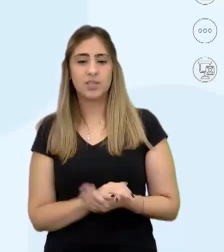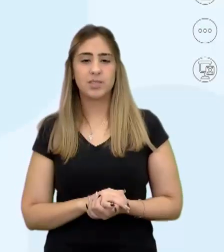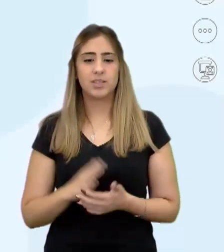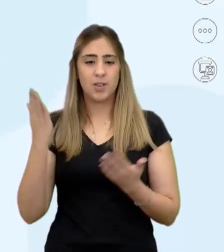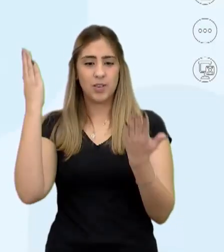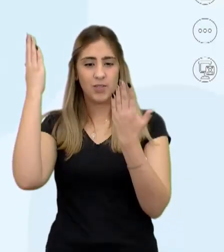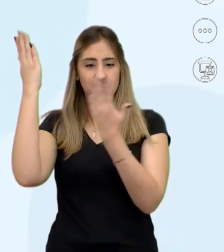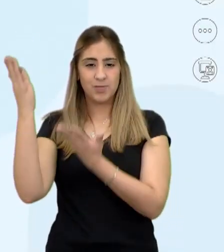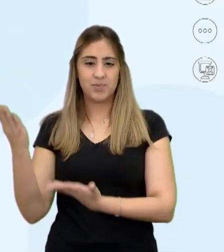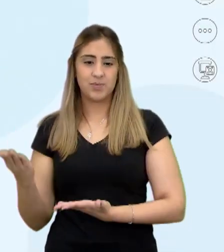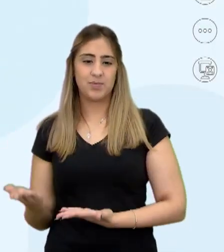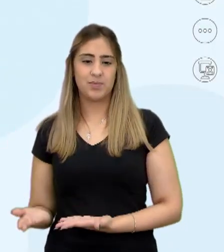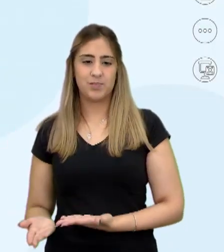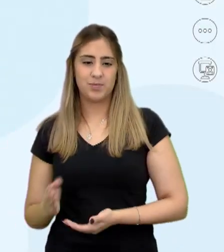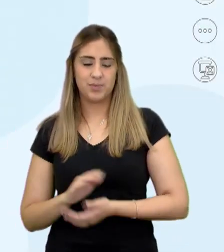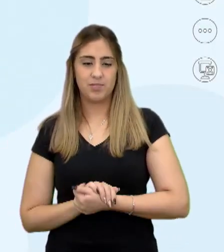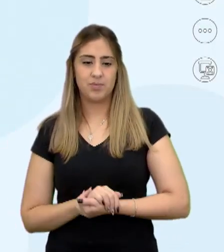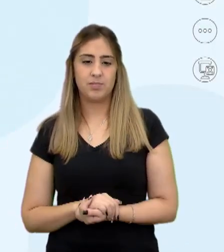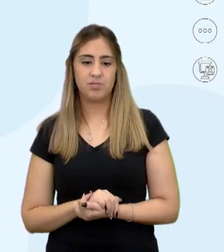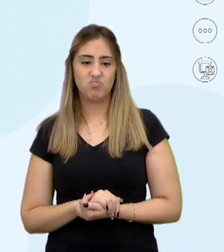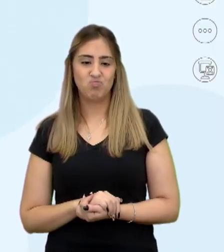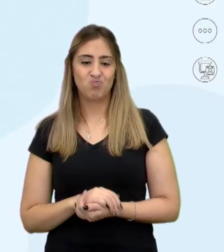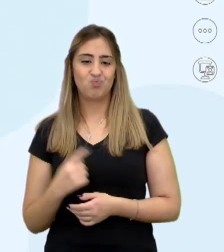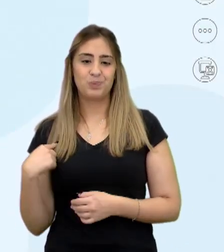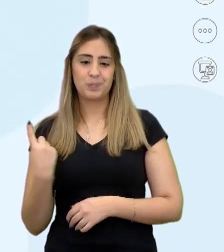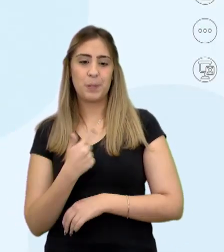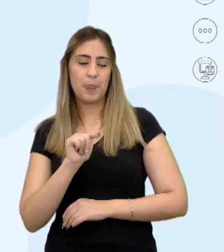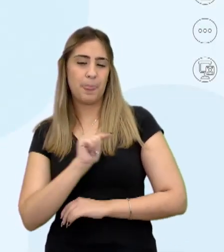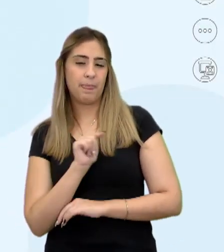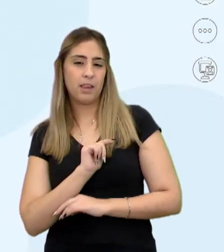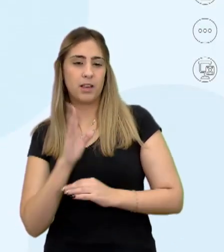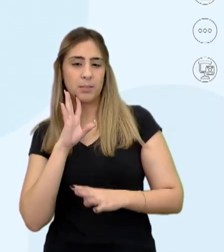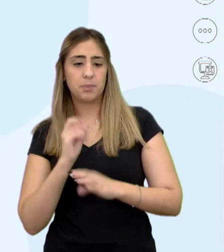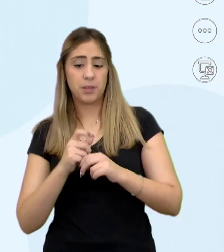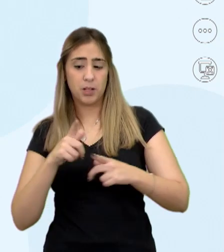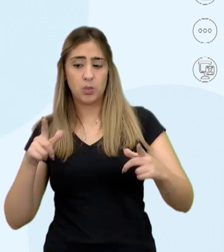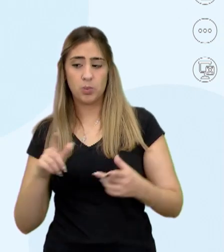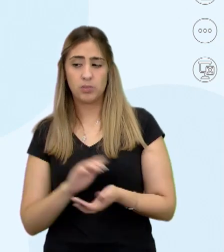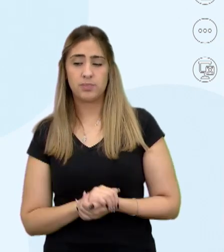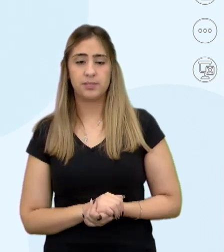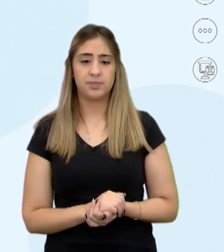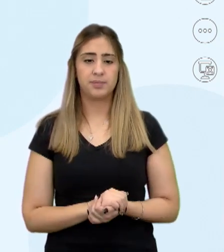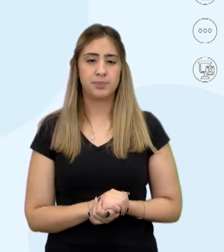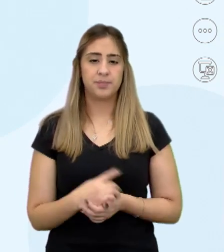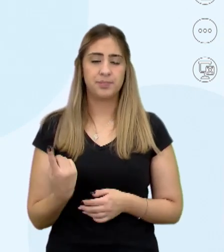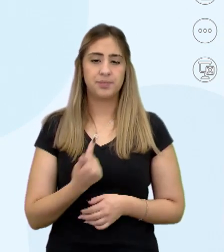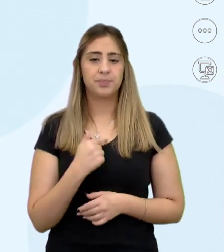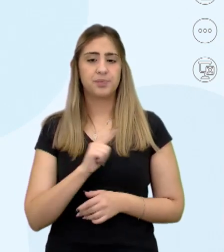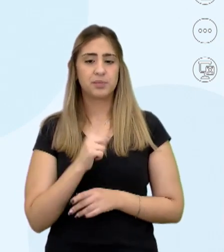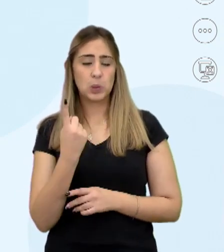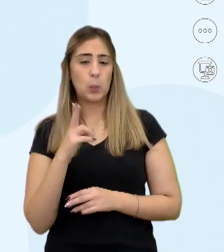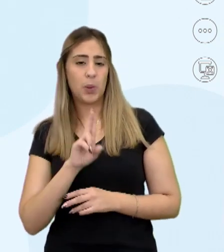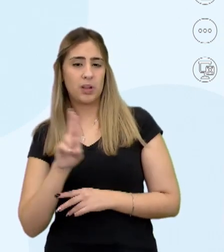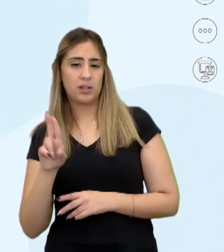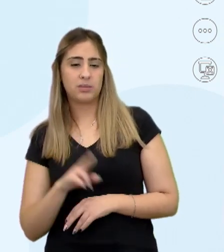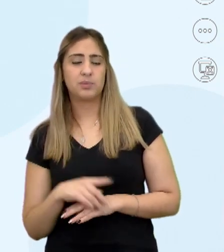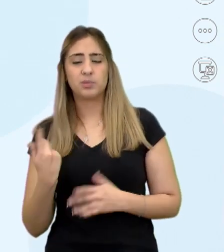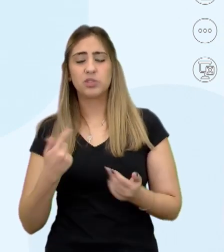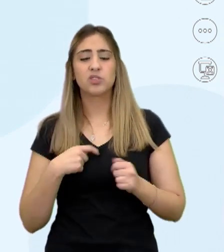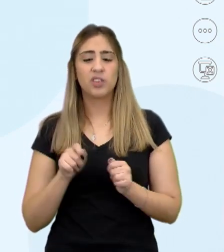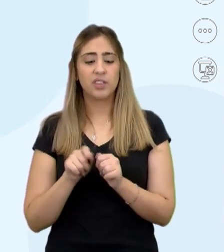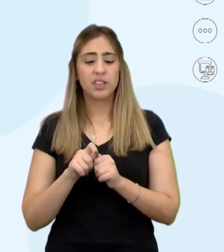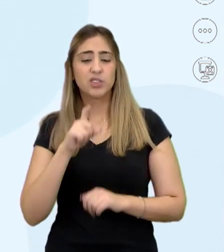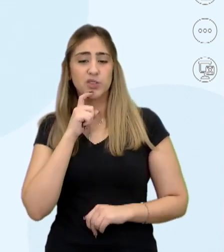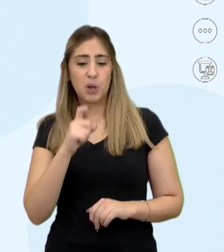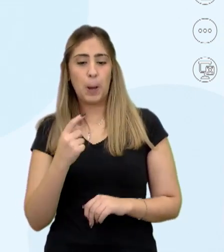professora Inês? Tá, sim, mas vai ficar bonitinho mesmo. Olha lá, a gente tinha amplitude. Olha lá para a onda, tá marcando a amplitude de uma unidade ali. Quando a gente vai fazer a